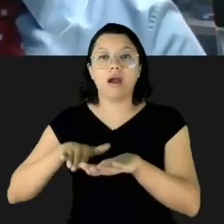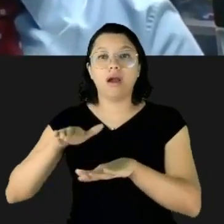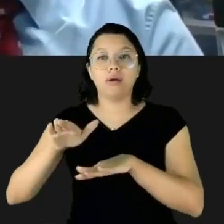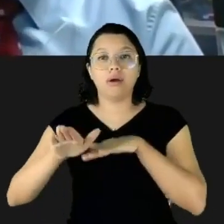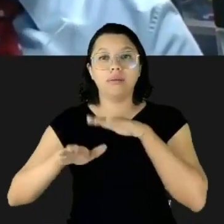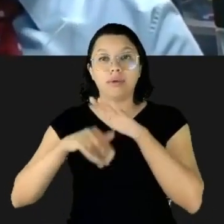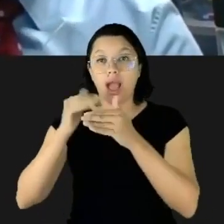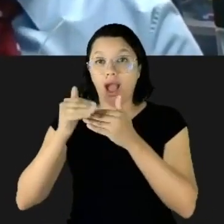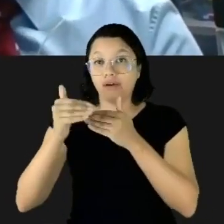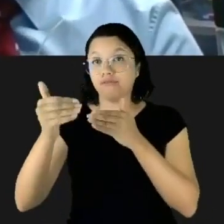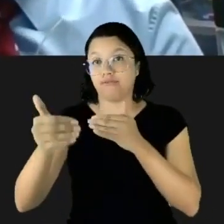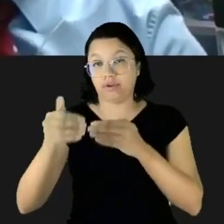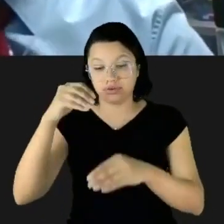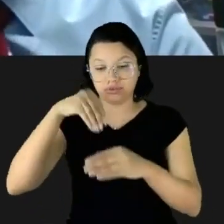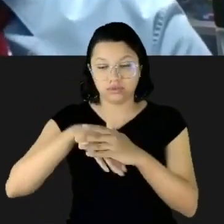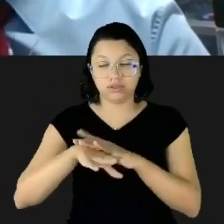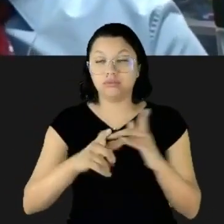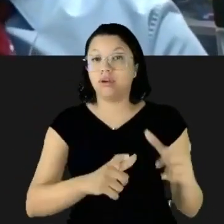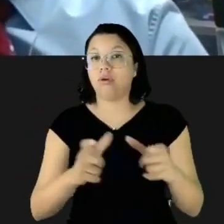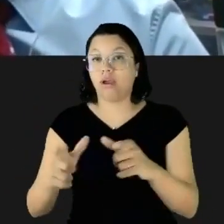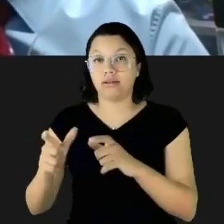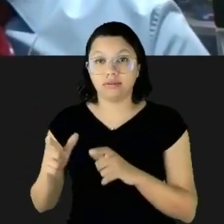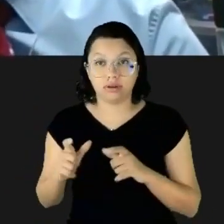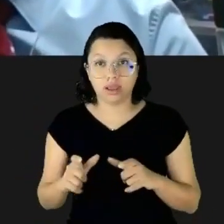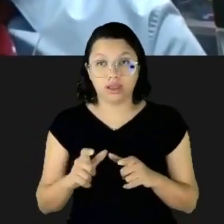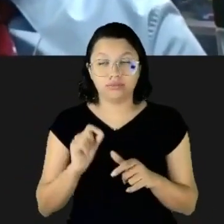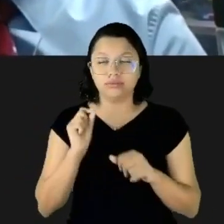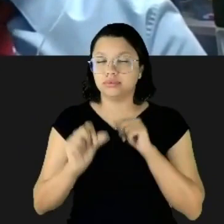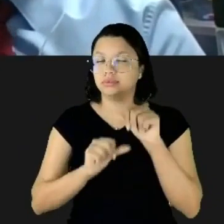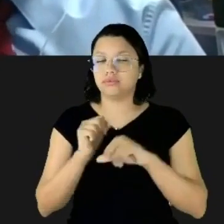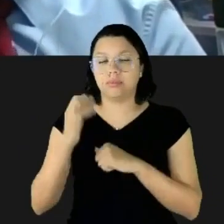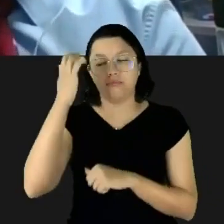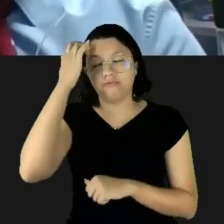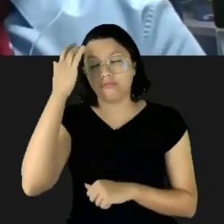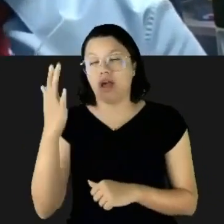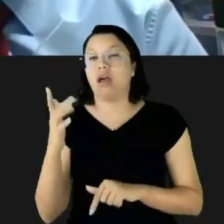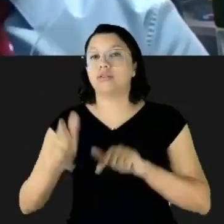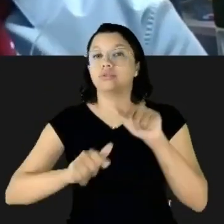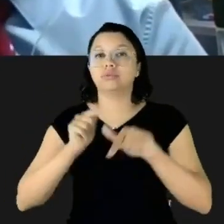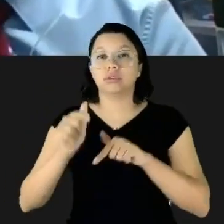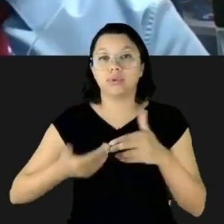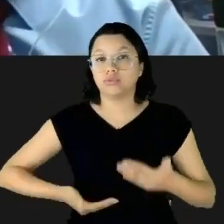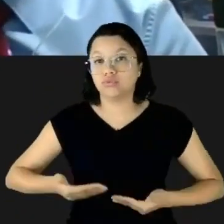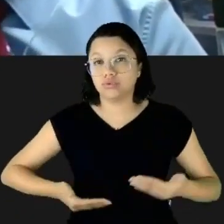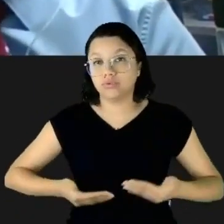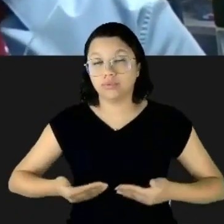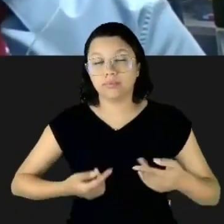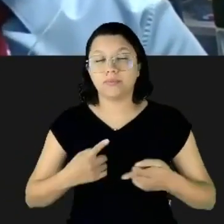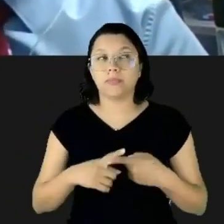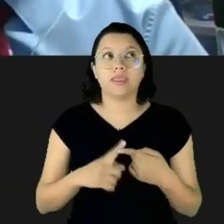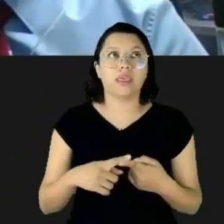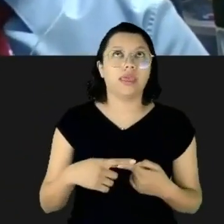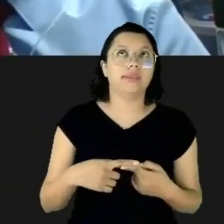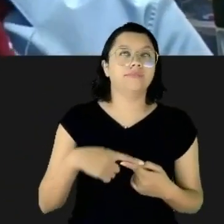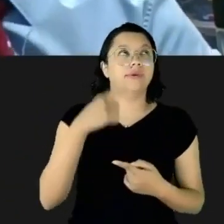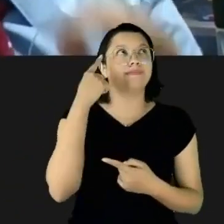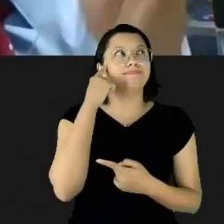da unidade, facilita muito o trabalho do servidor, para que ele não fique pensando,